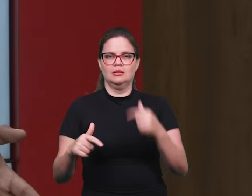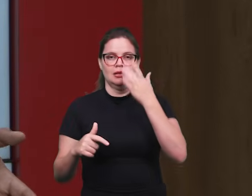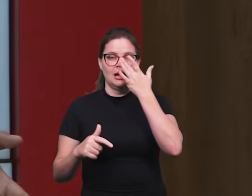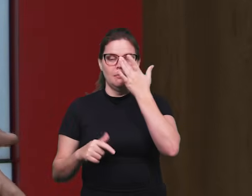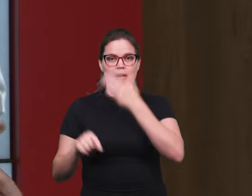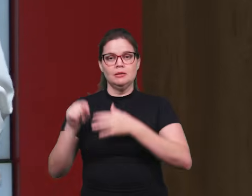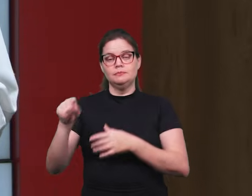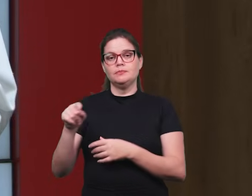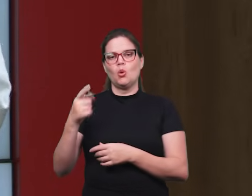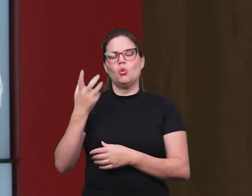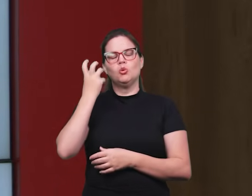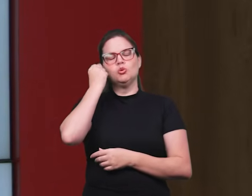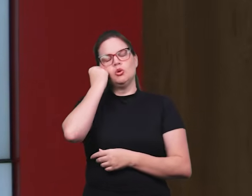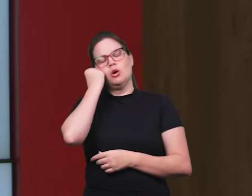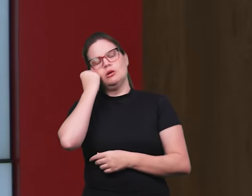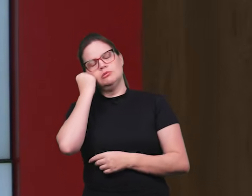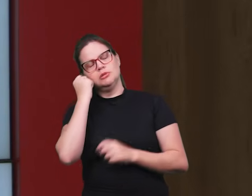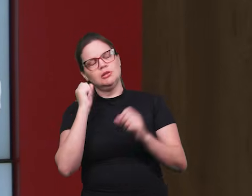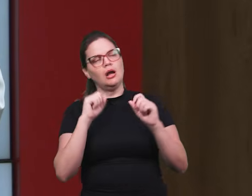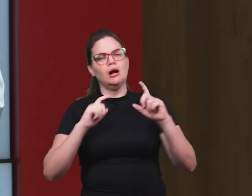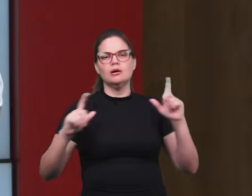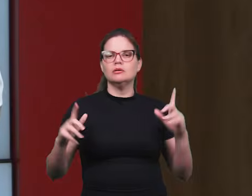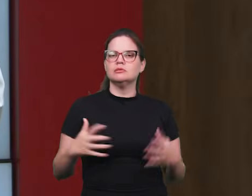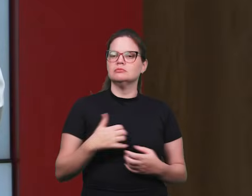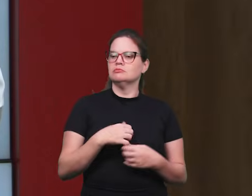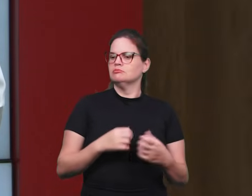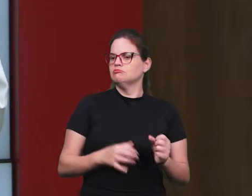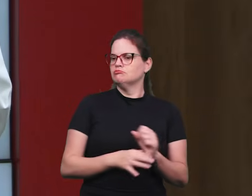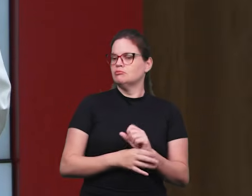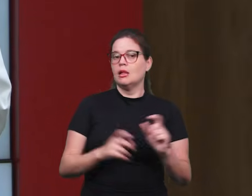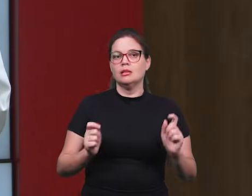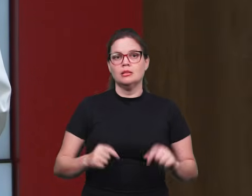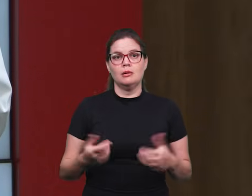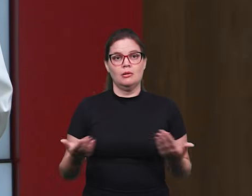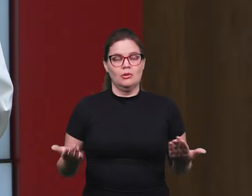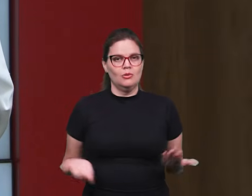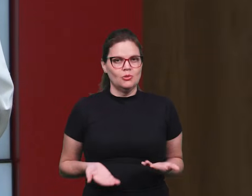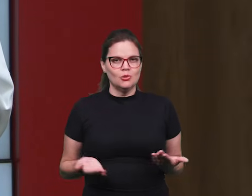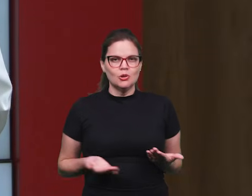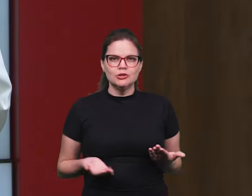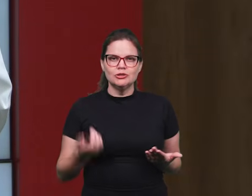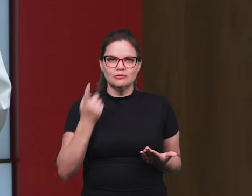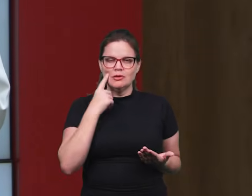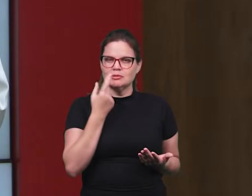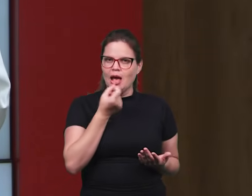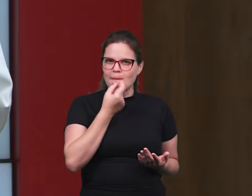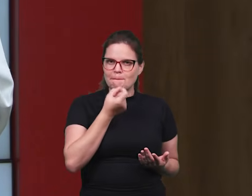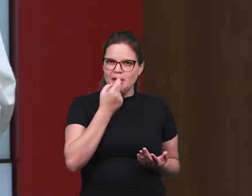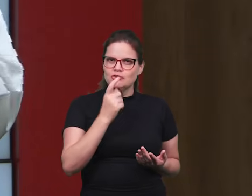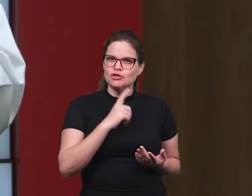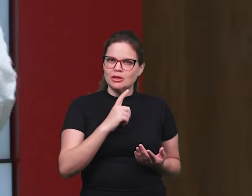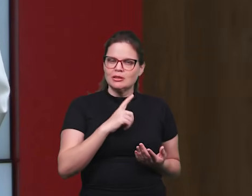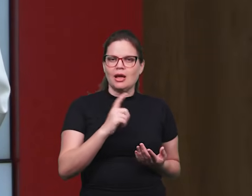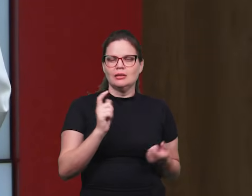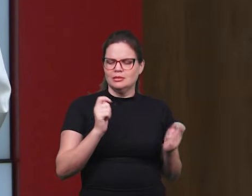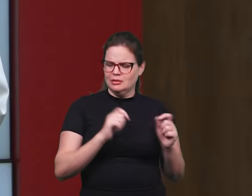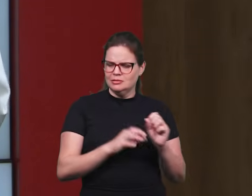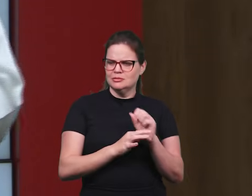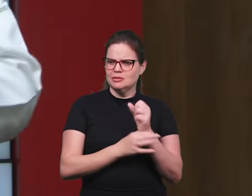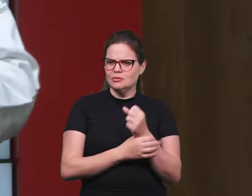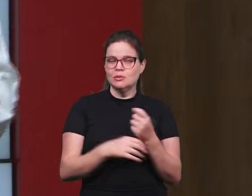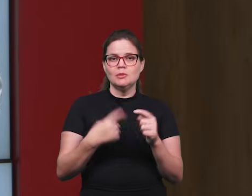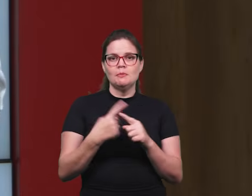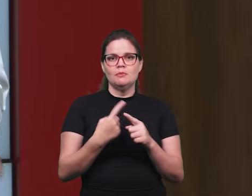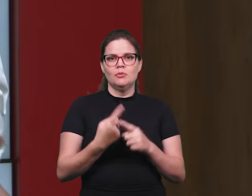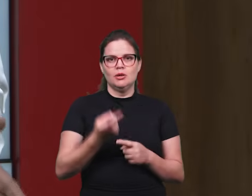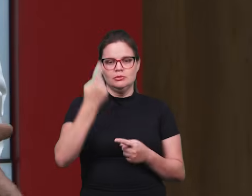paciente para dormir e acordar com segurança. E hoje as drogas que a gente tem é muito segura, metabolizada rápido,